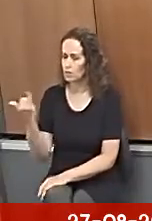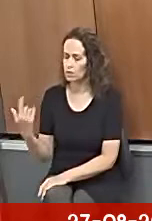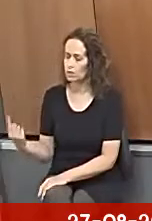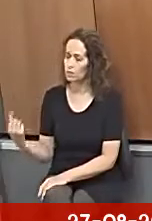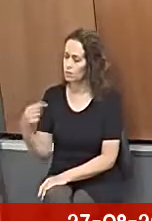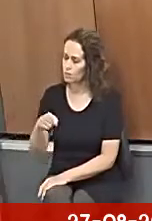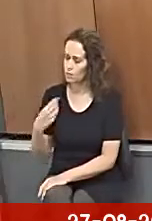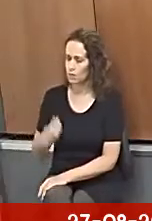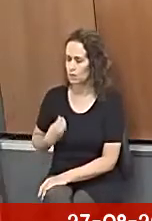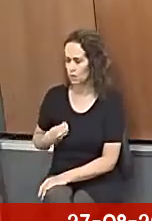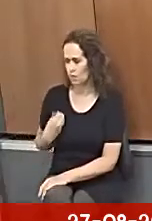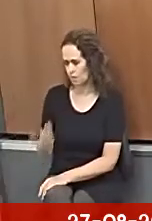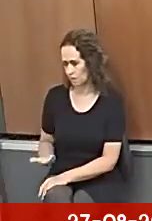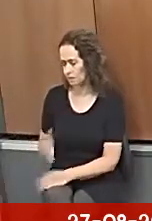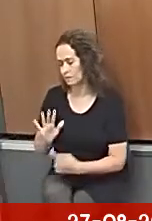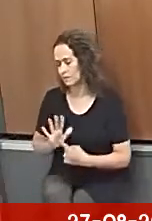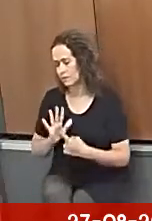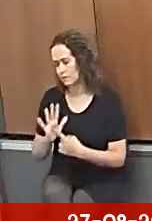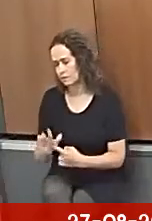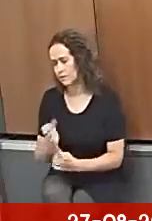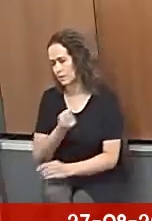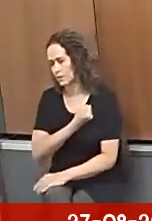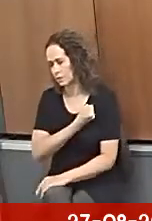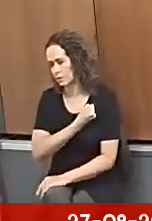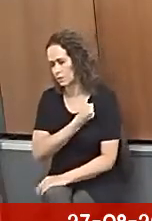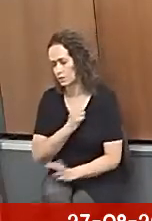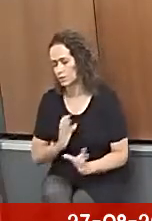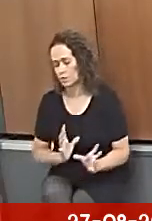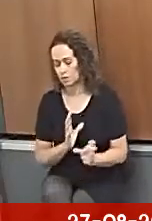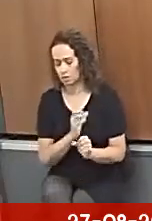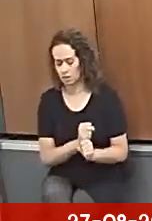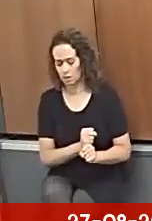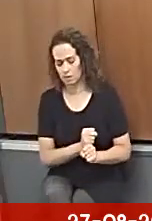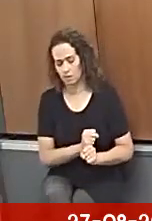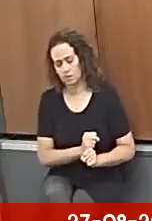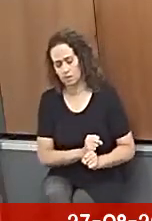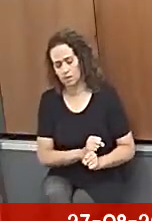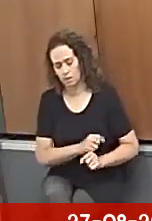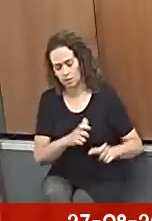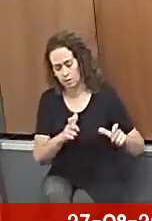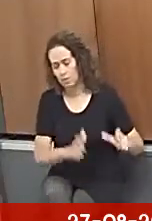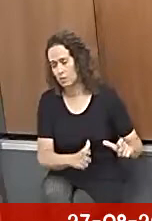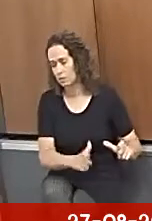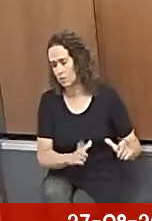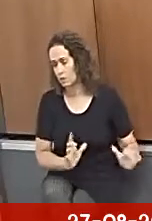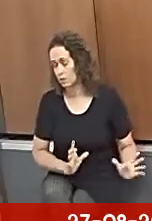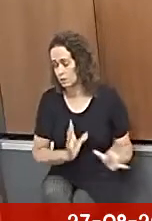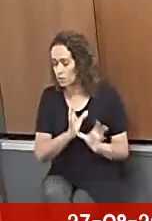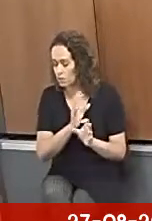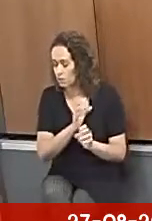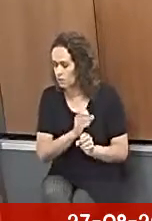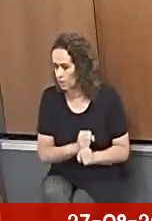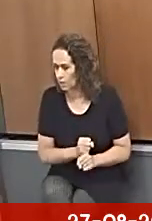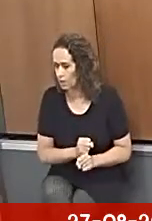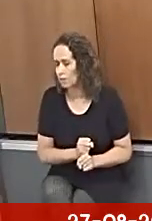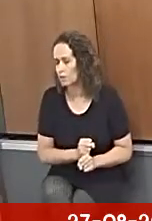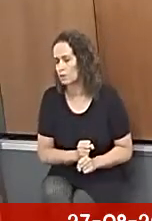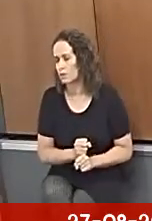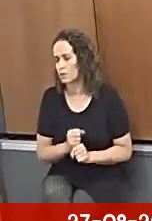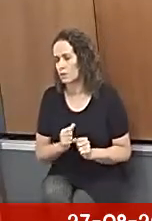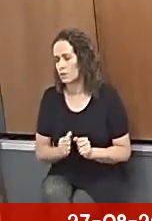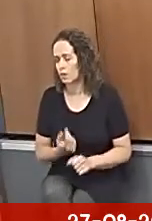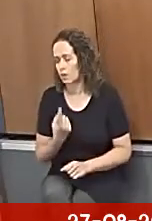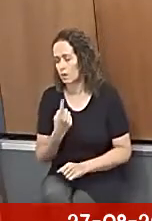o número de de assentos acessíveis somados aos de assentos e acompanhante no